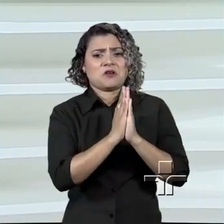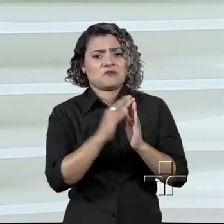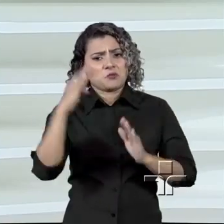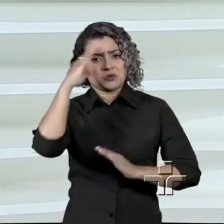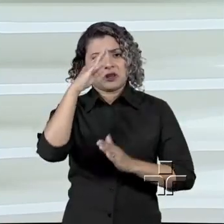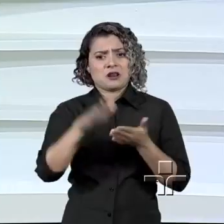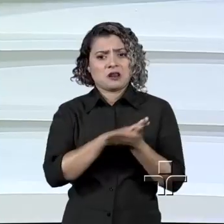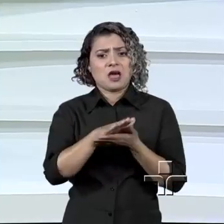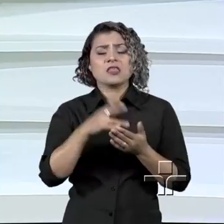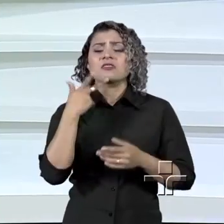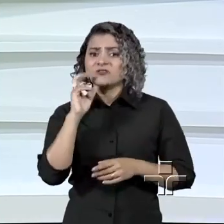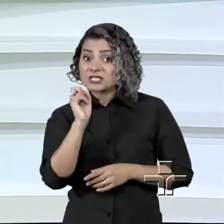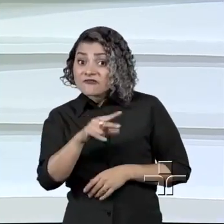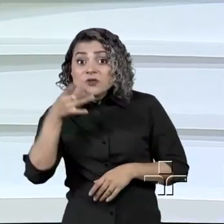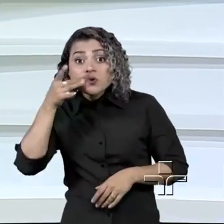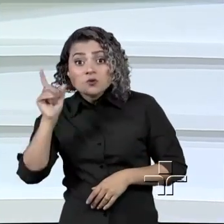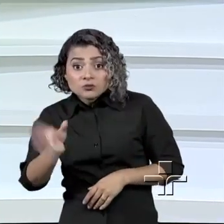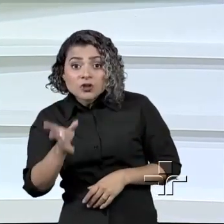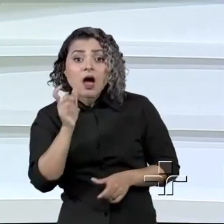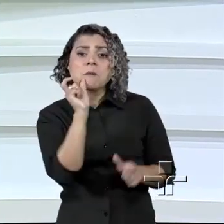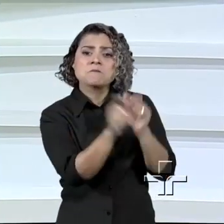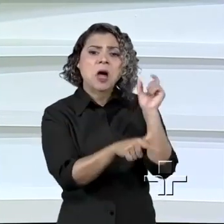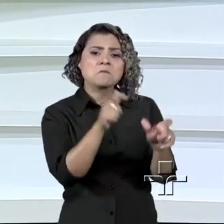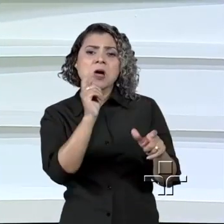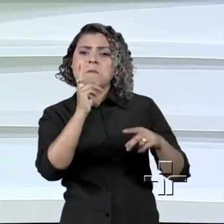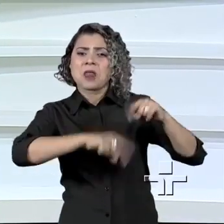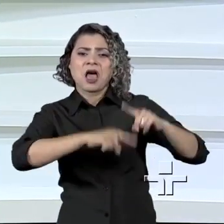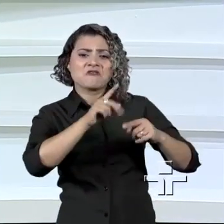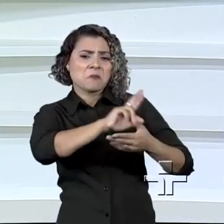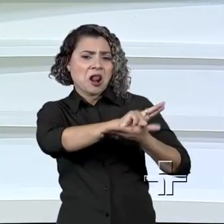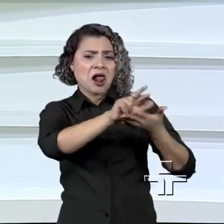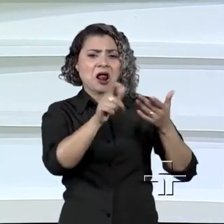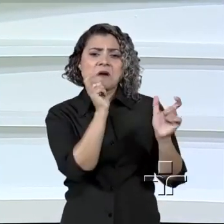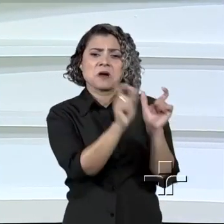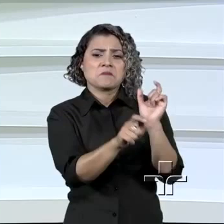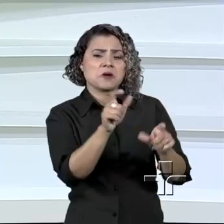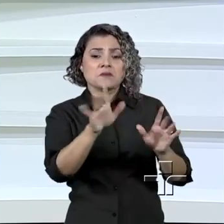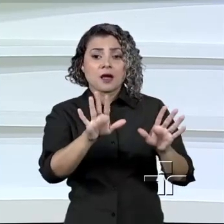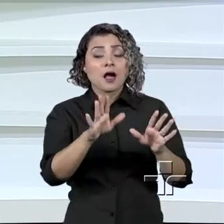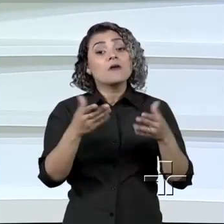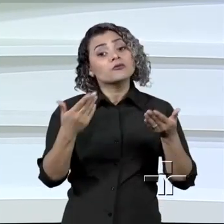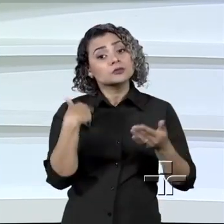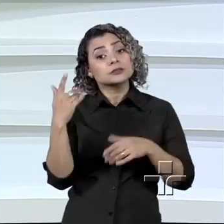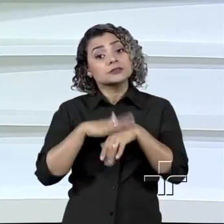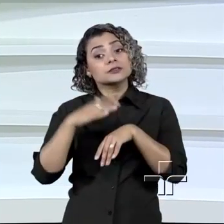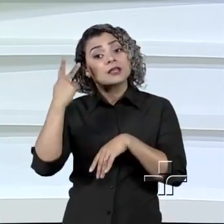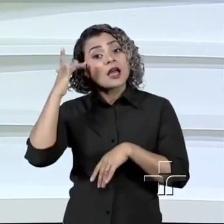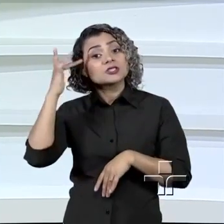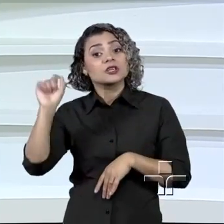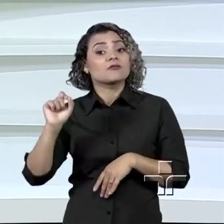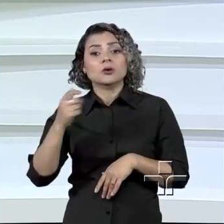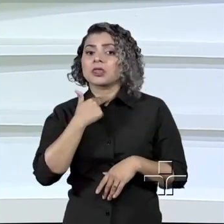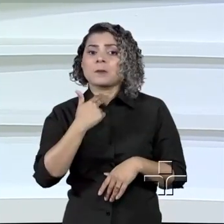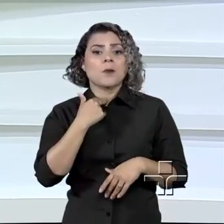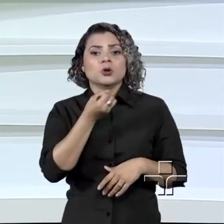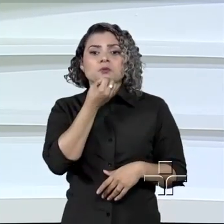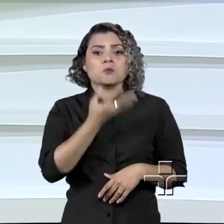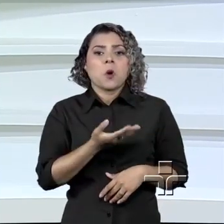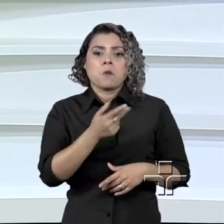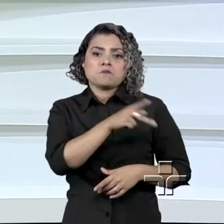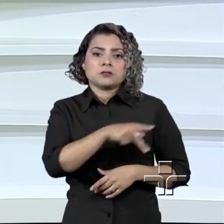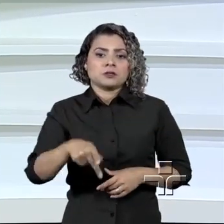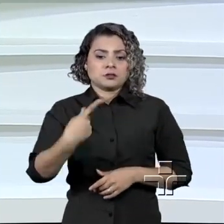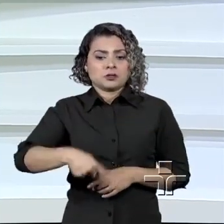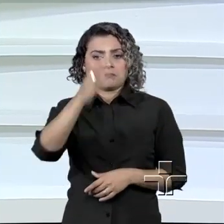ele xingando mulheres ou maltratando mulheres no Congresso e que, por conta disso, a senhora achava que ele não poderia ser um bom presidente para o